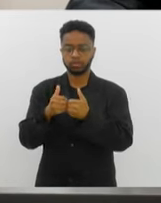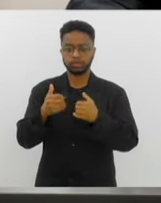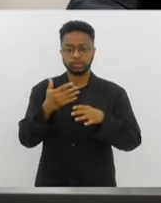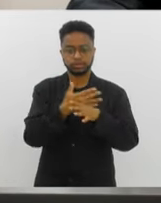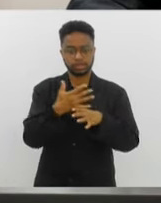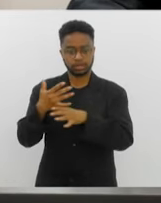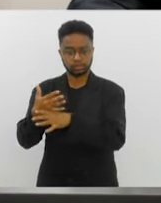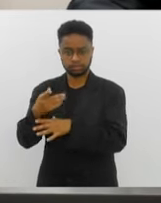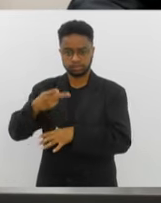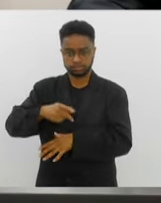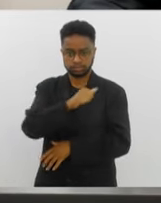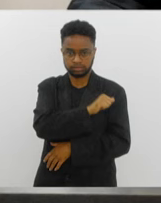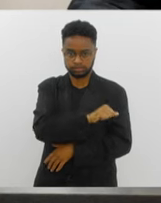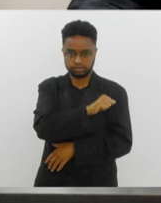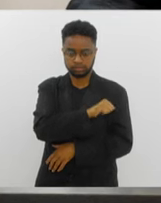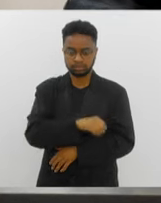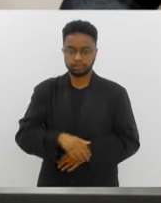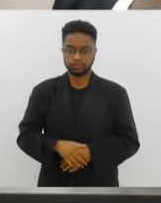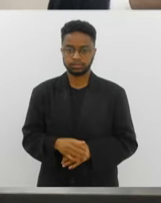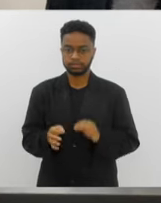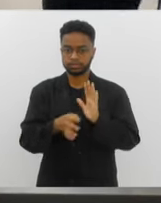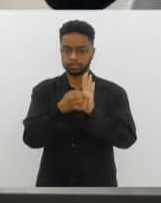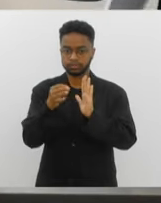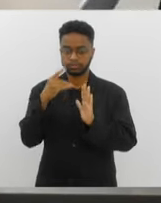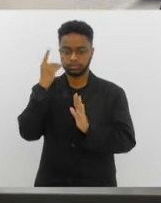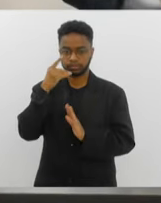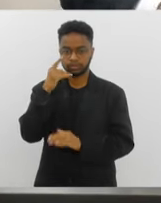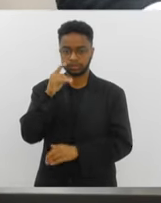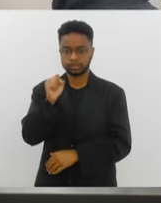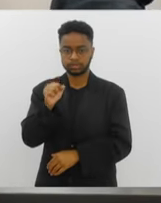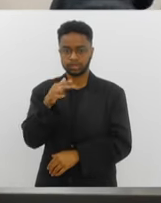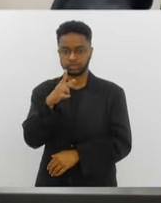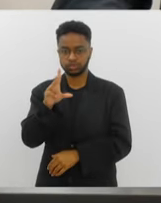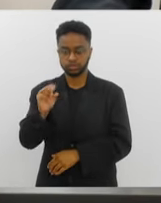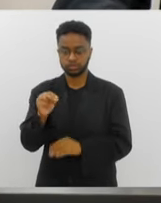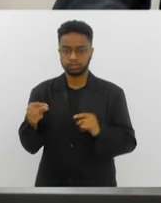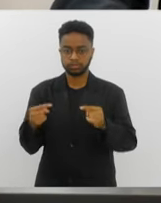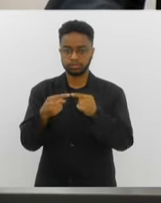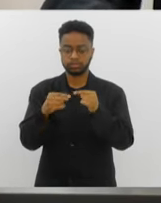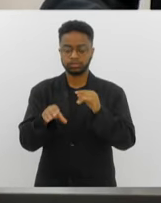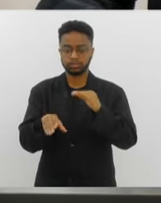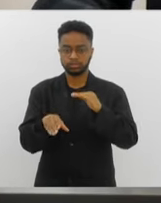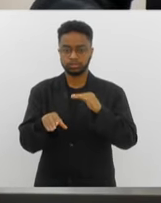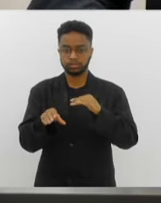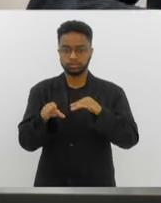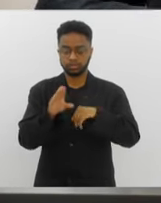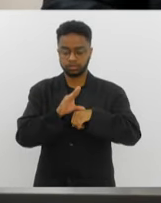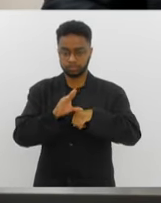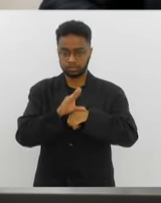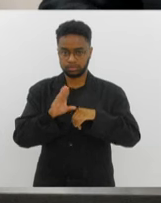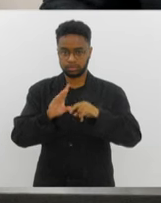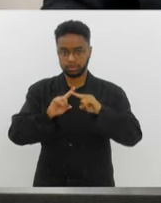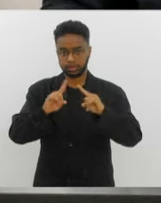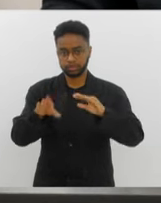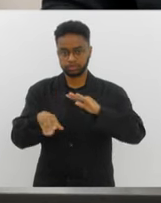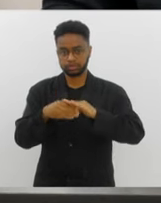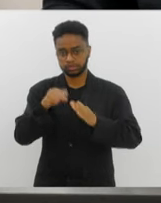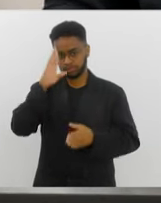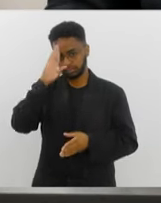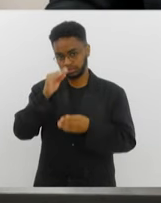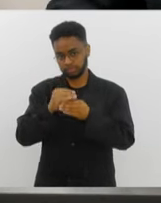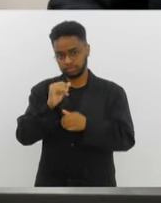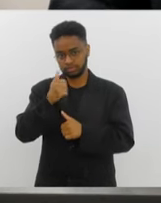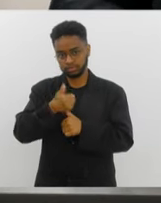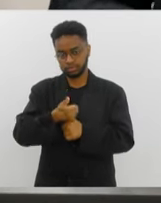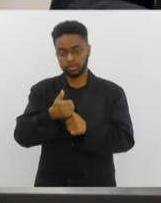em que menciona. O parecer do relator, deputado doutor Serginho, foi pela constitucionalidade com emendas, concluindo por substitutivo. O projeto